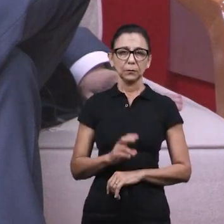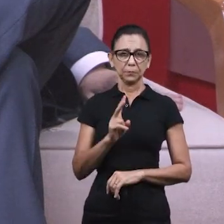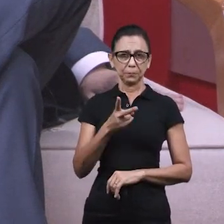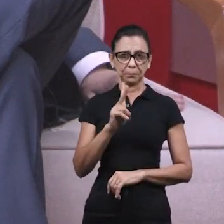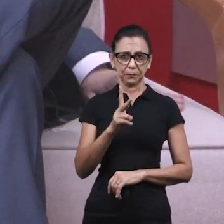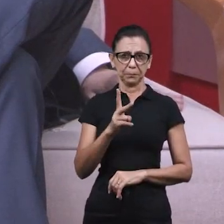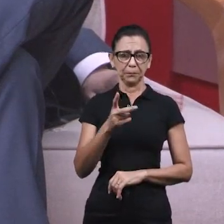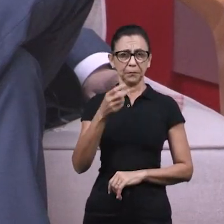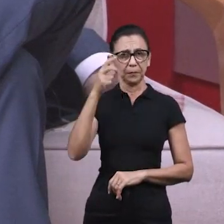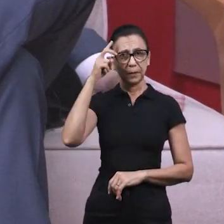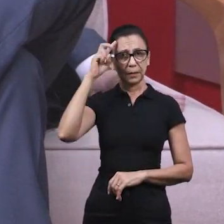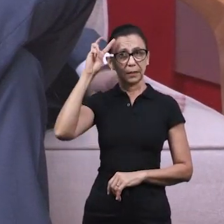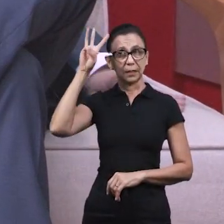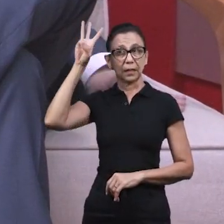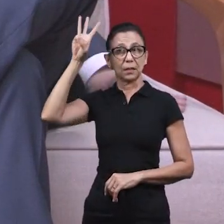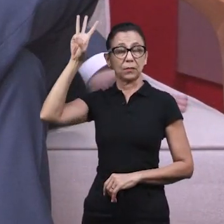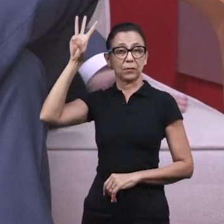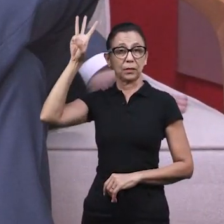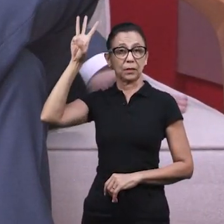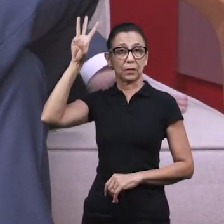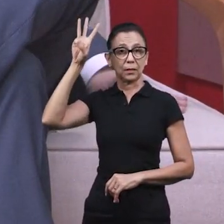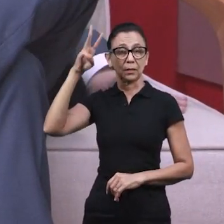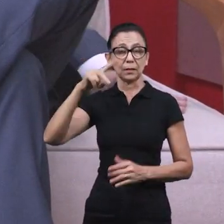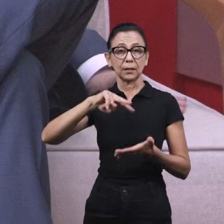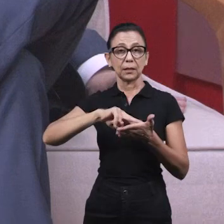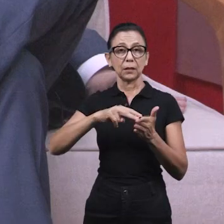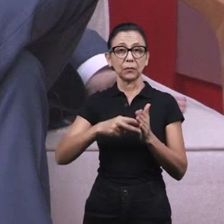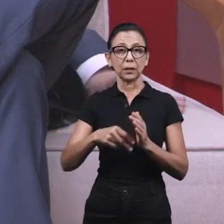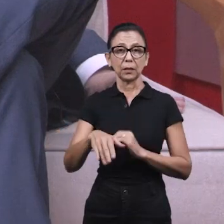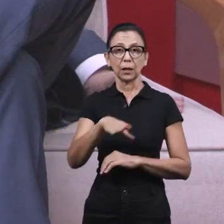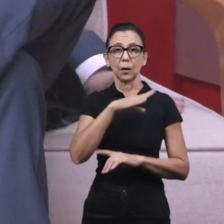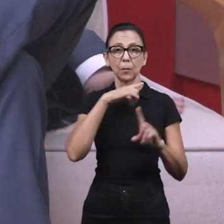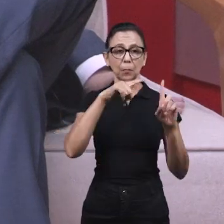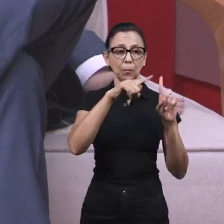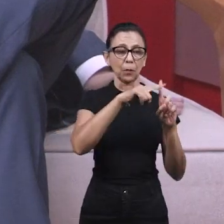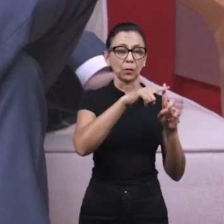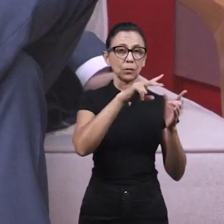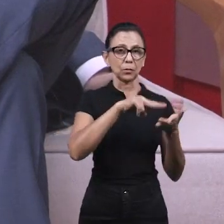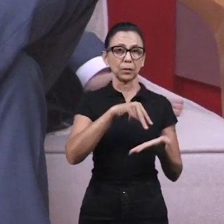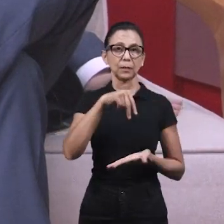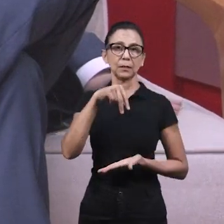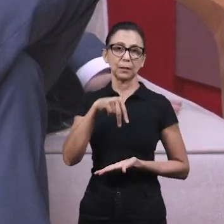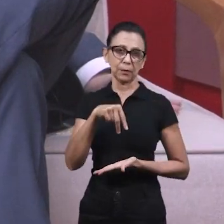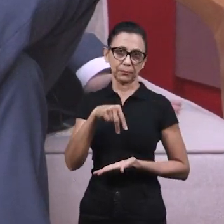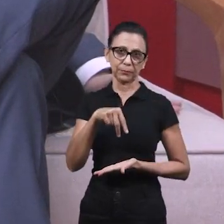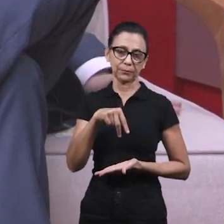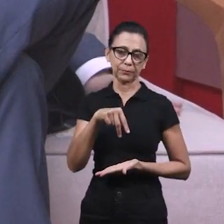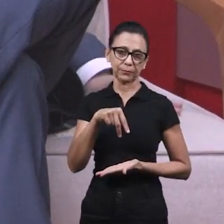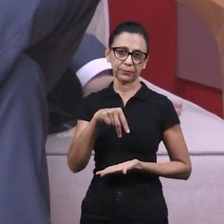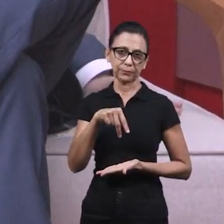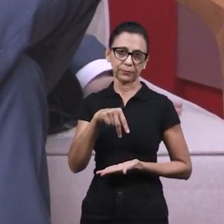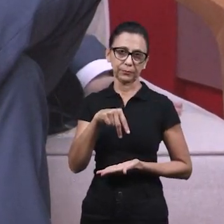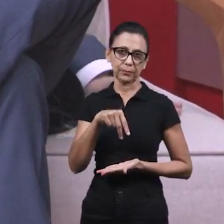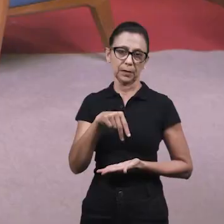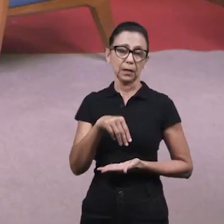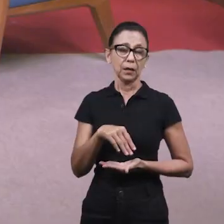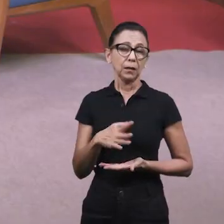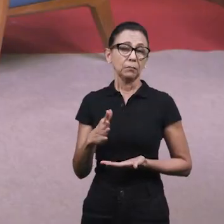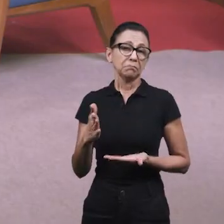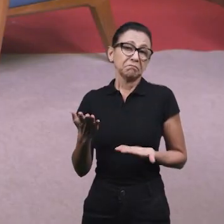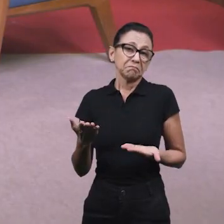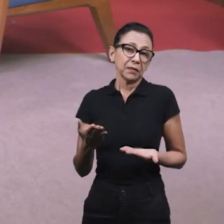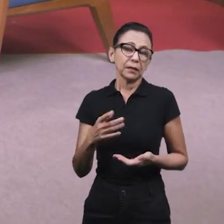da ressurreição. Há um mundo que conhece só a morte de Jesus, o Jesus histórico, mas há uma igreja